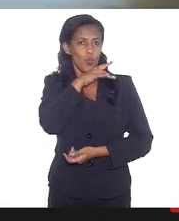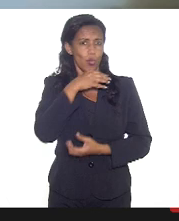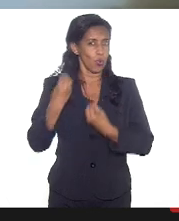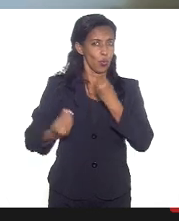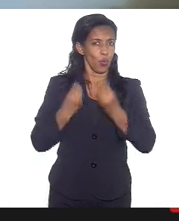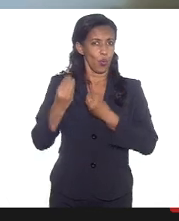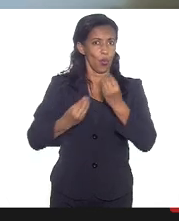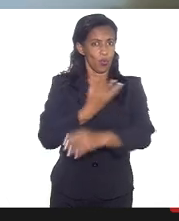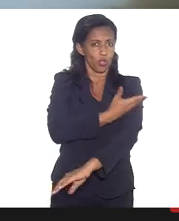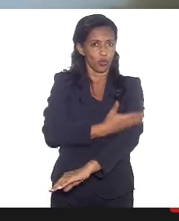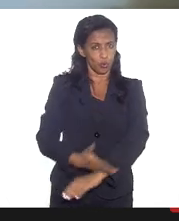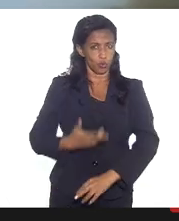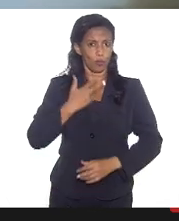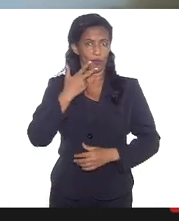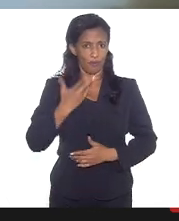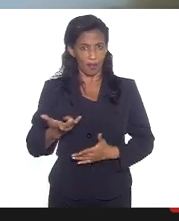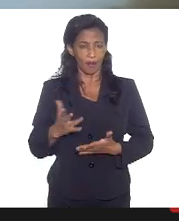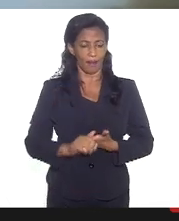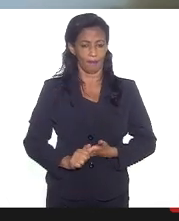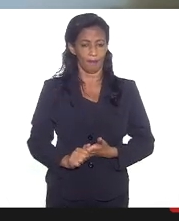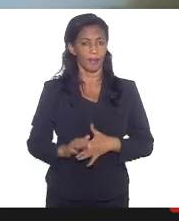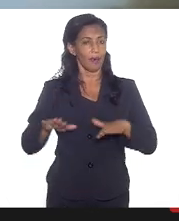dizer. Claro, se